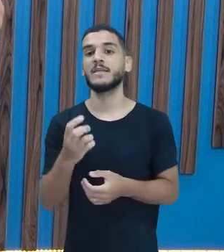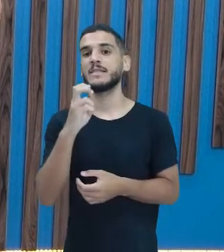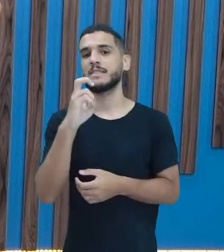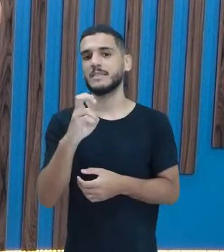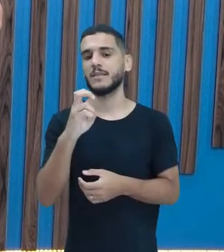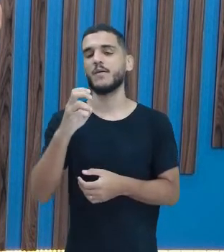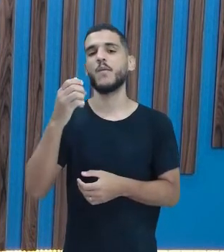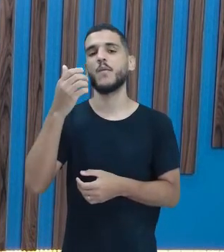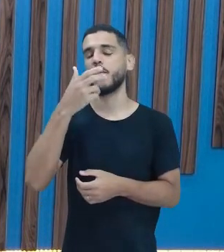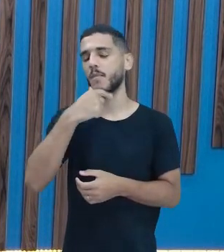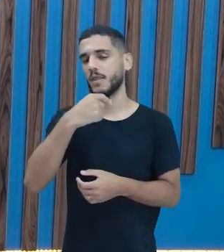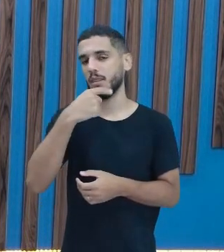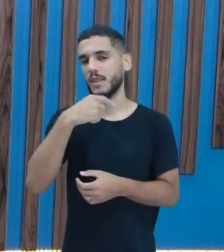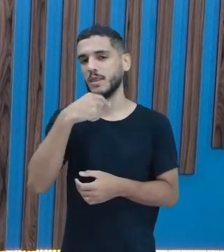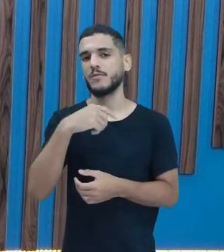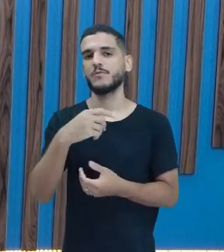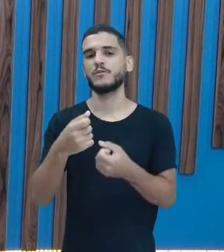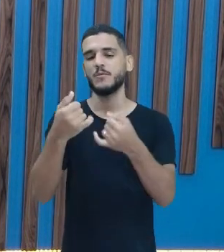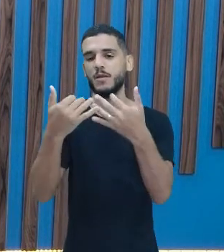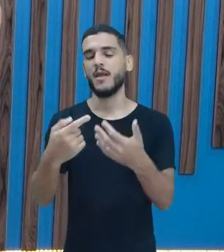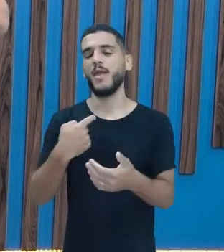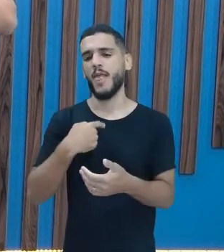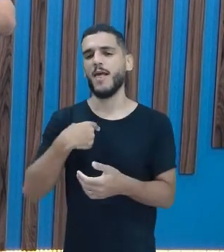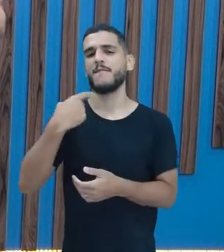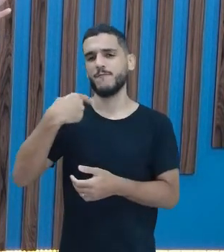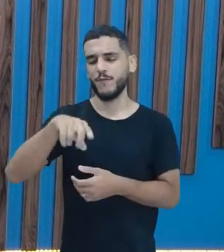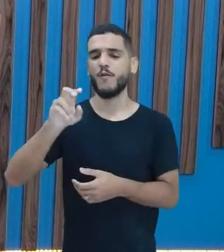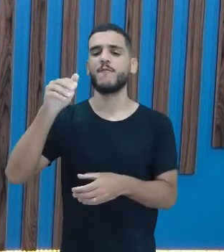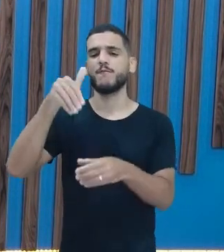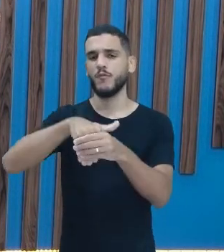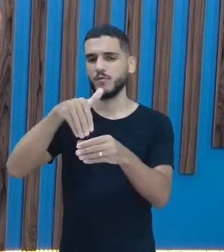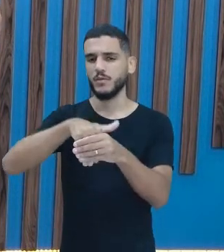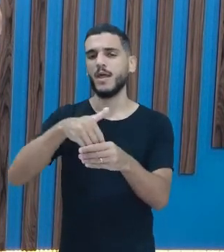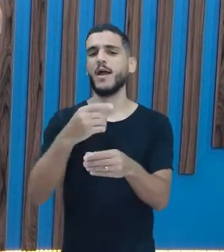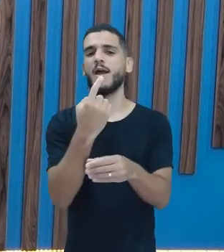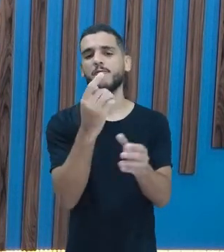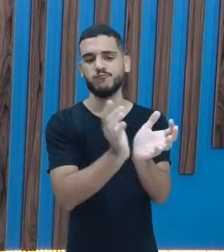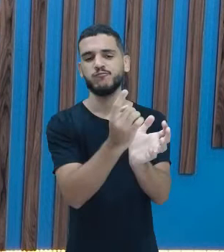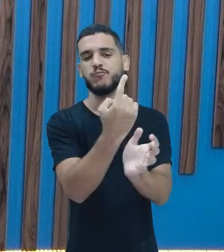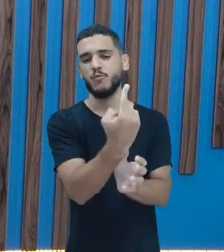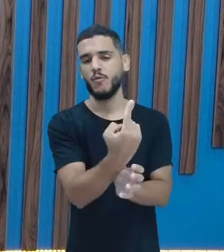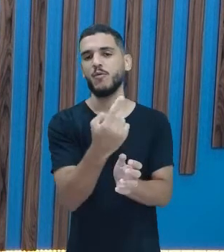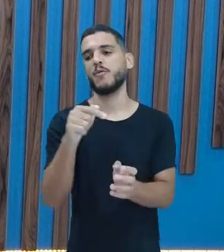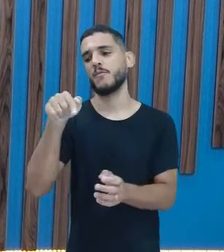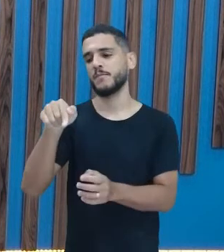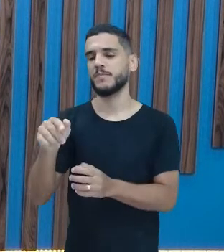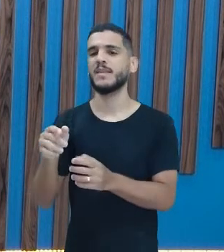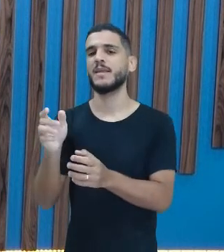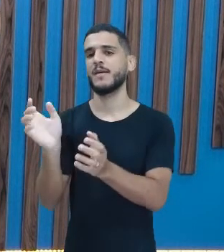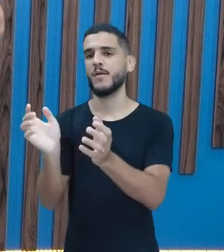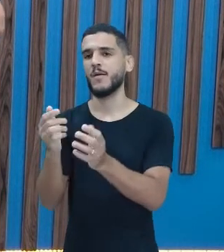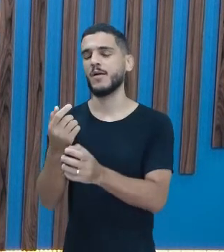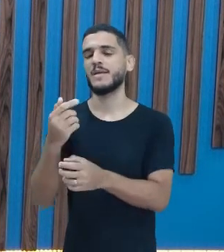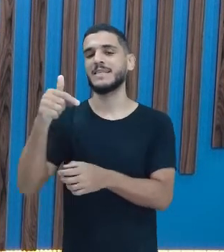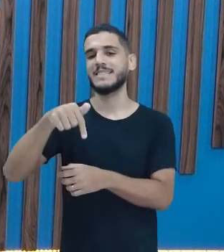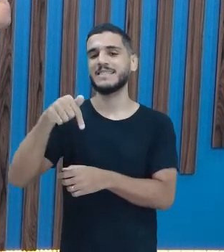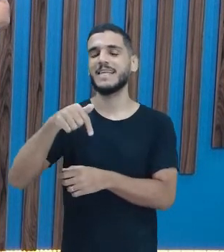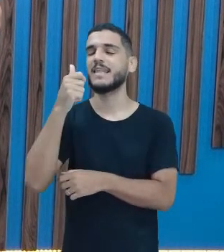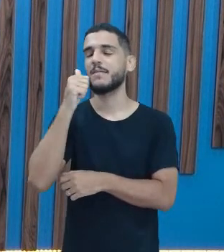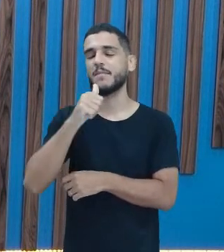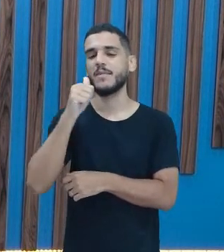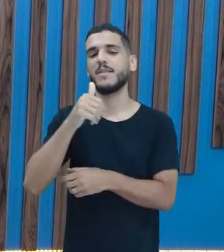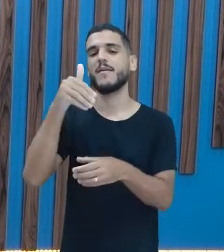meninos me disseram que iriam votar na chapa 1. E 7 meninas iriam votar na chapa 1, tá certo?